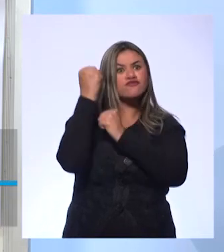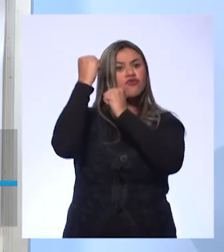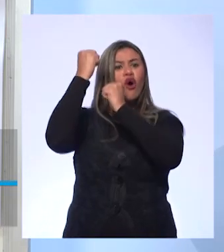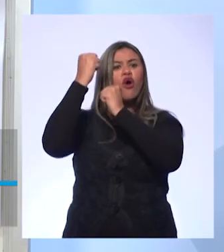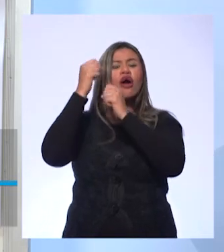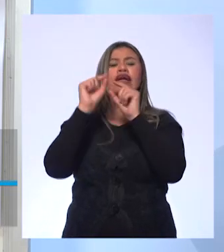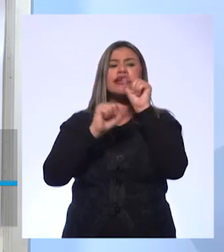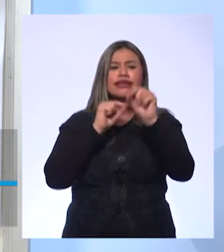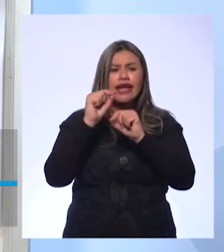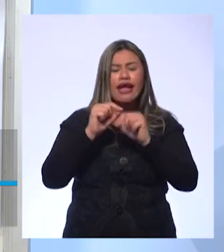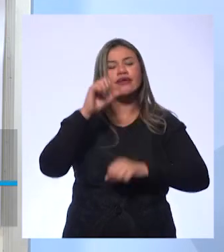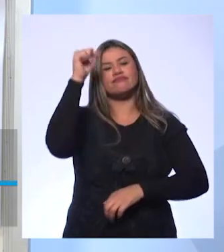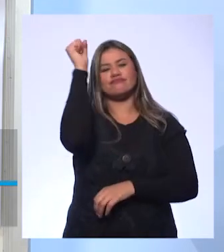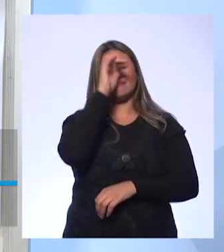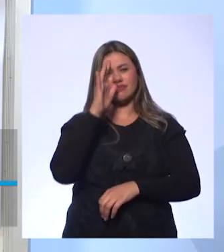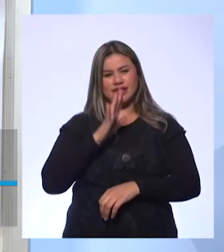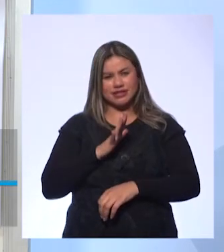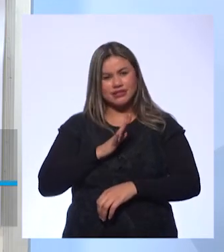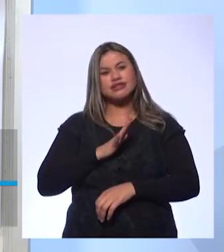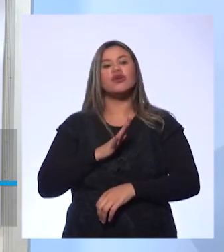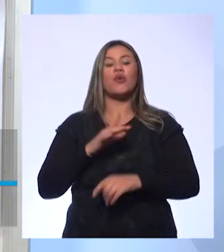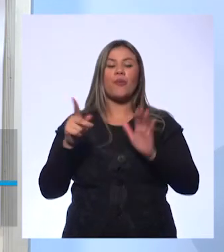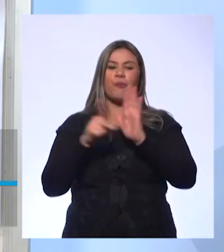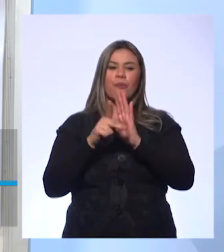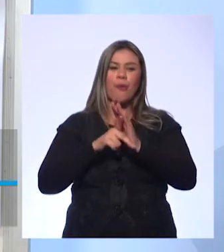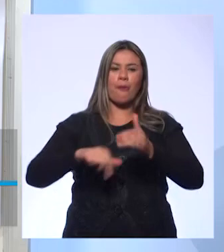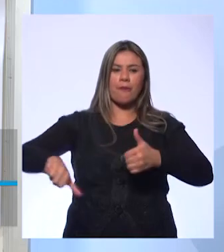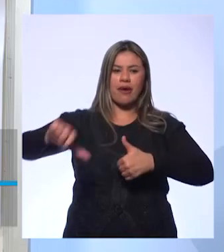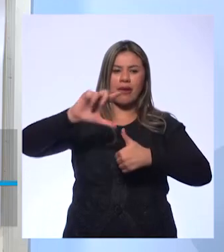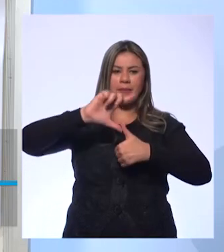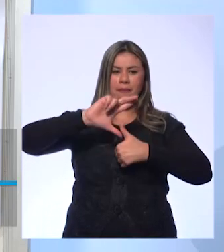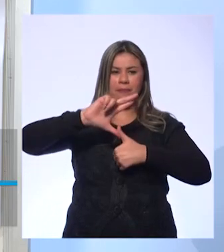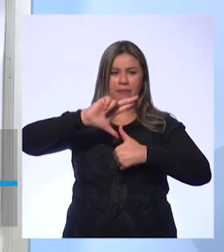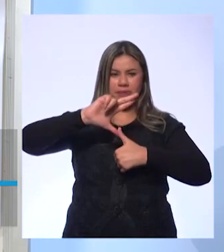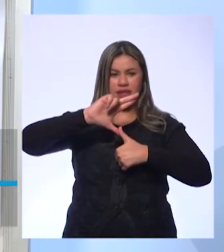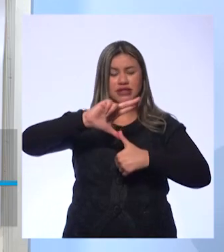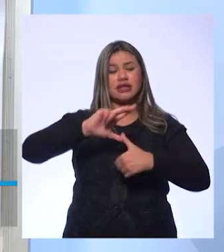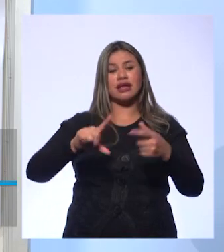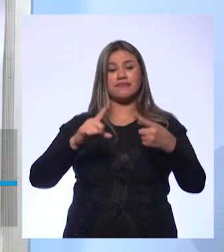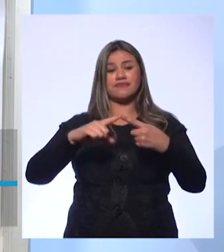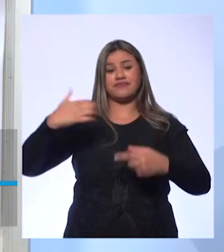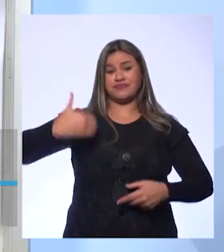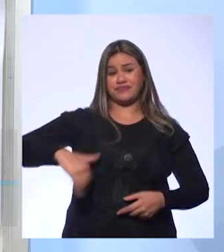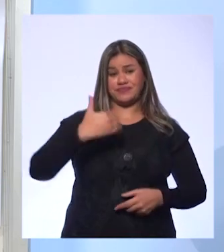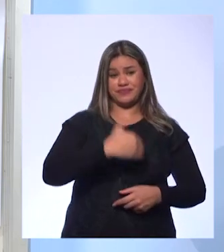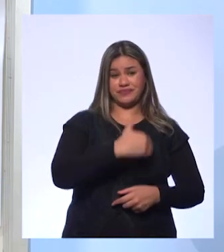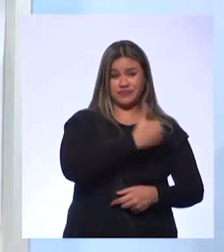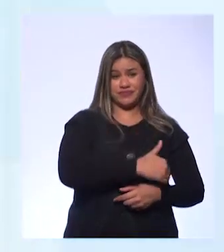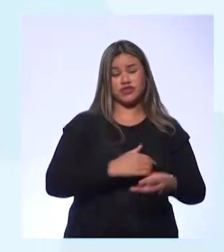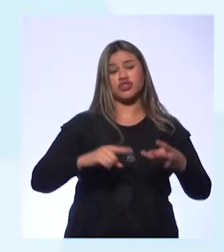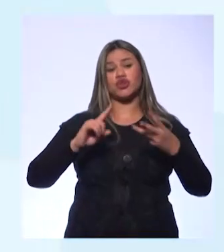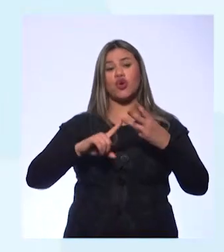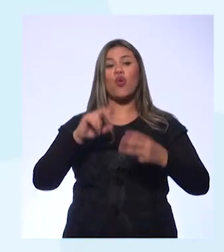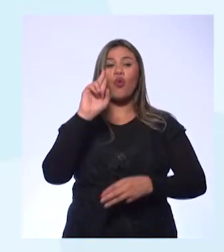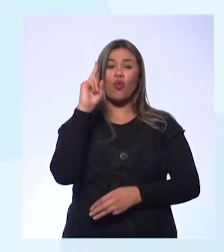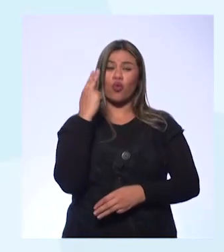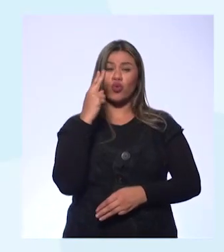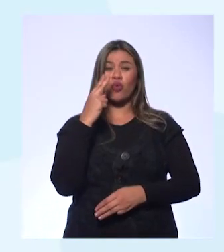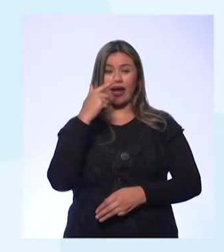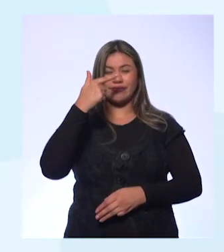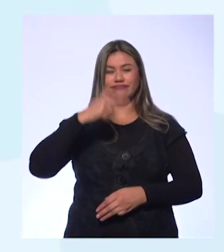Brasil é uma potência da América Latina Argentina e Uruguai mais uma informação na tela para